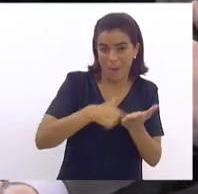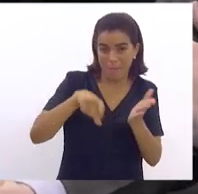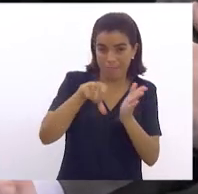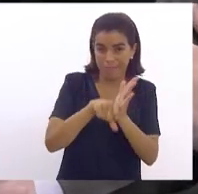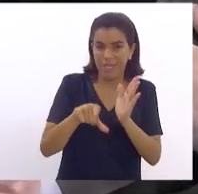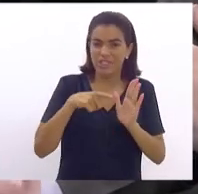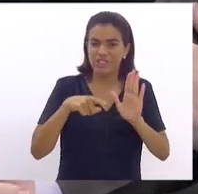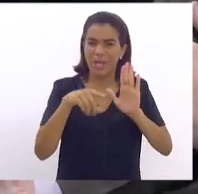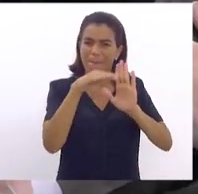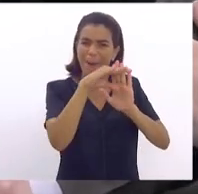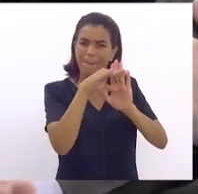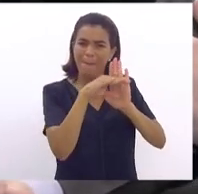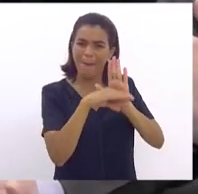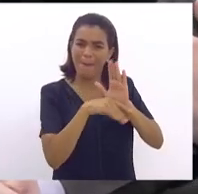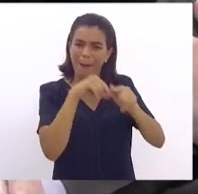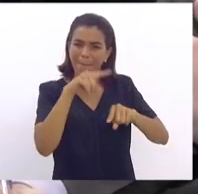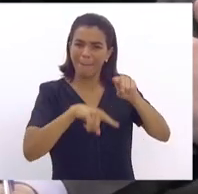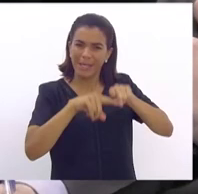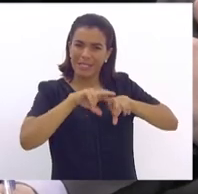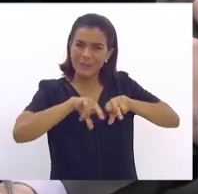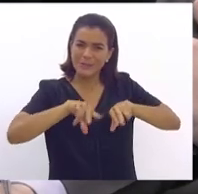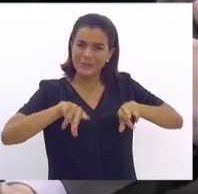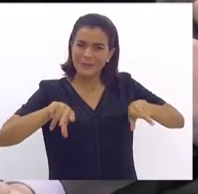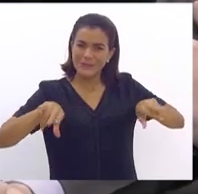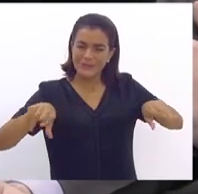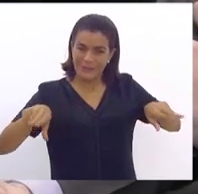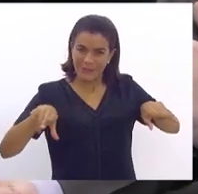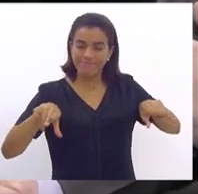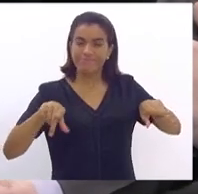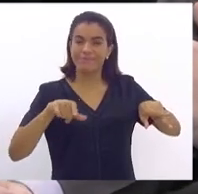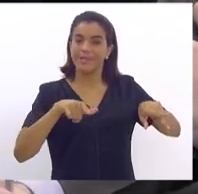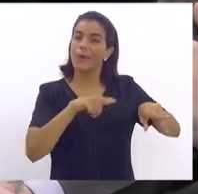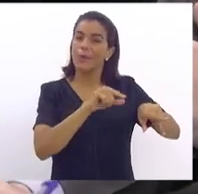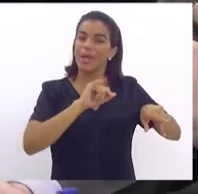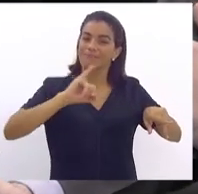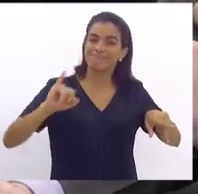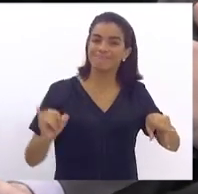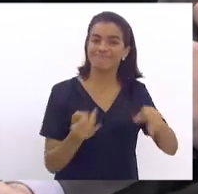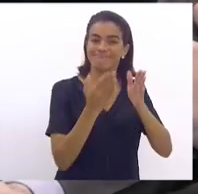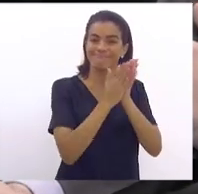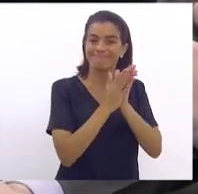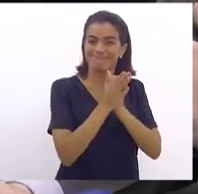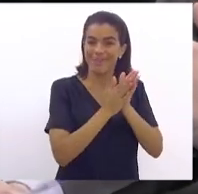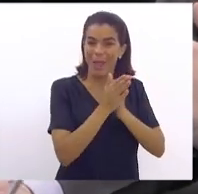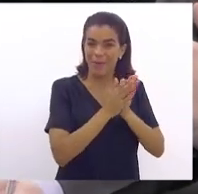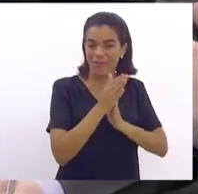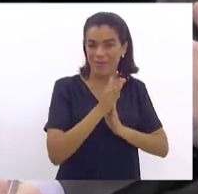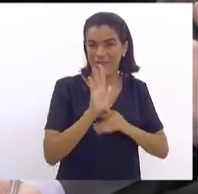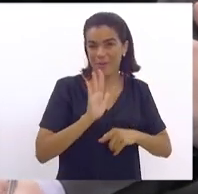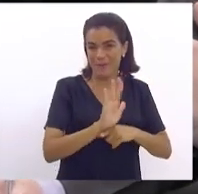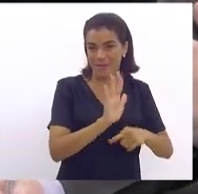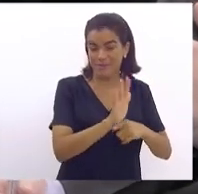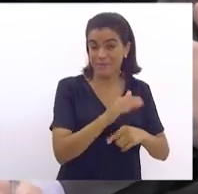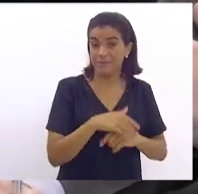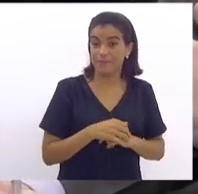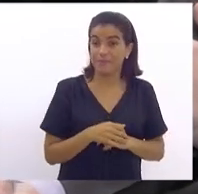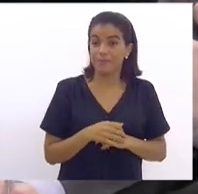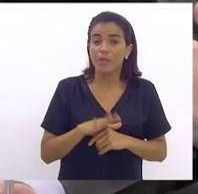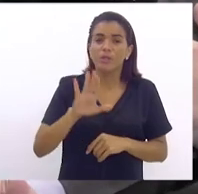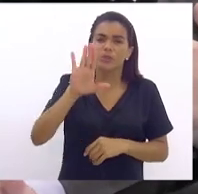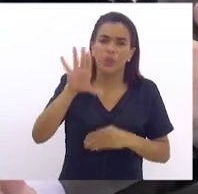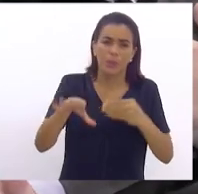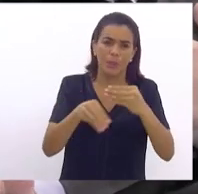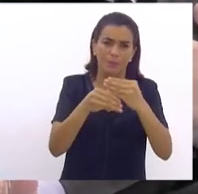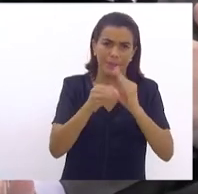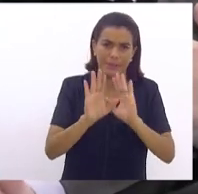de mercadorias que... gozam desse suposto benefício, veio sendo alargado em 2012... Só uma